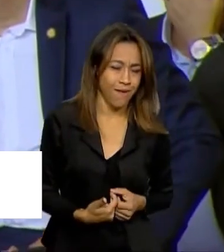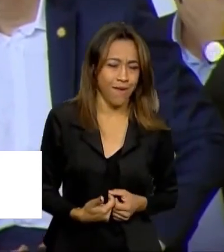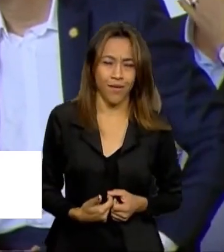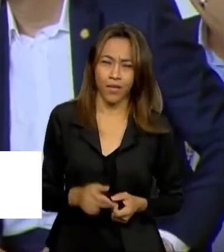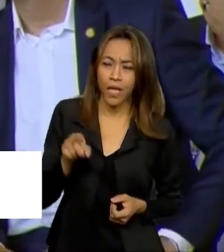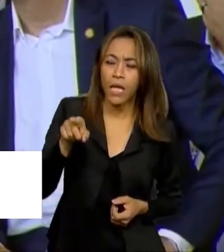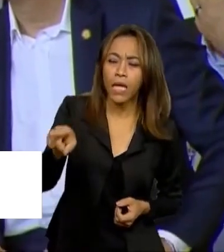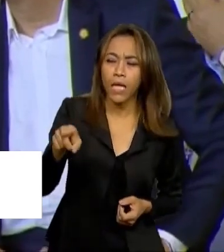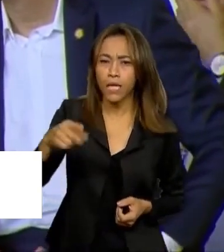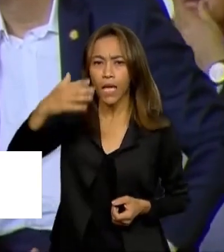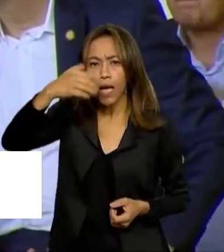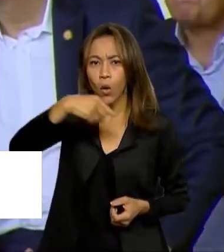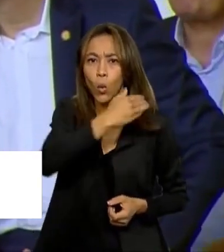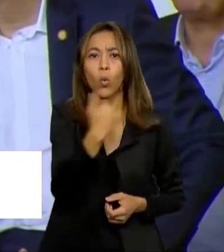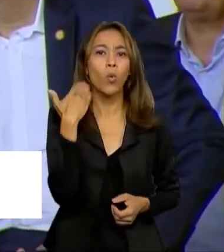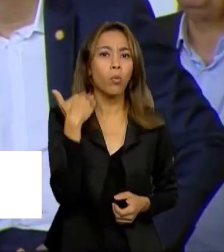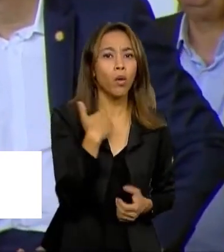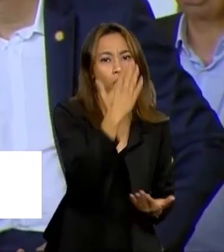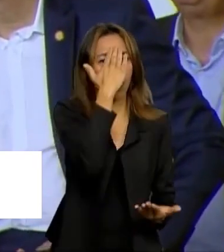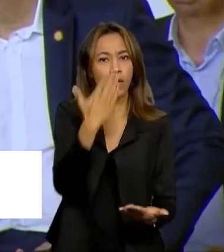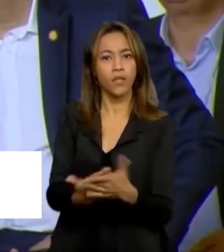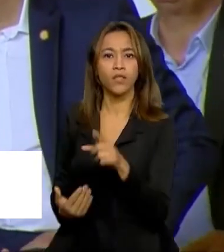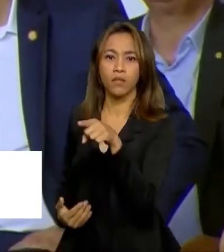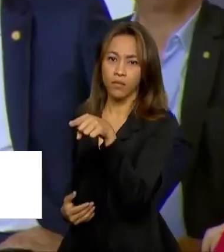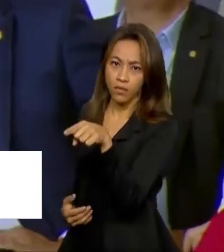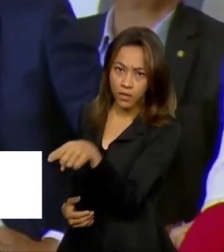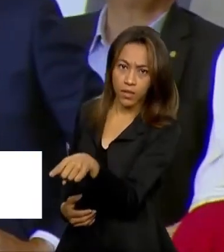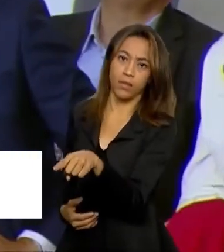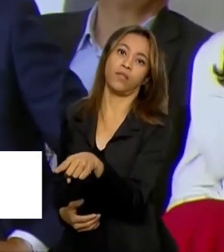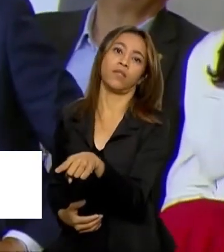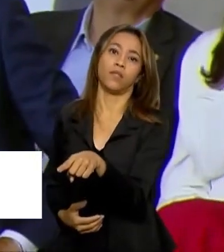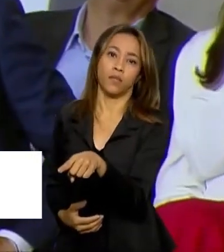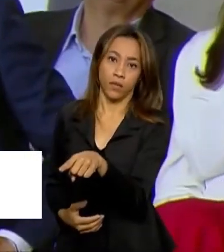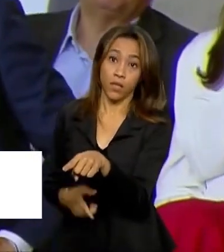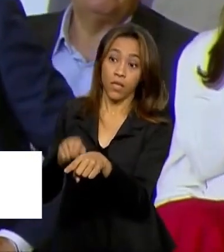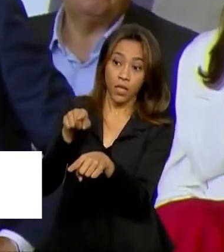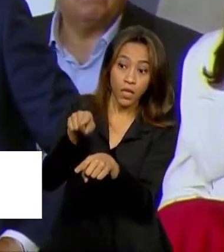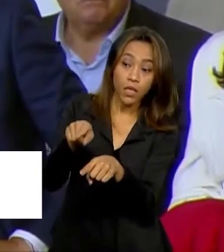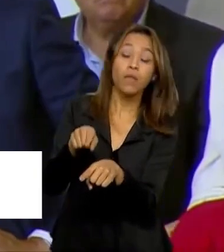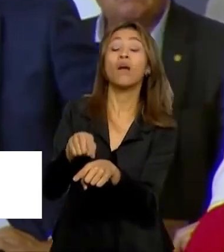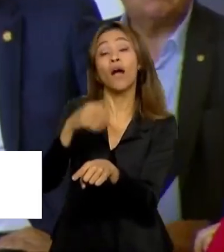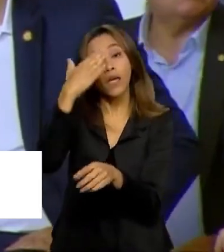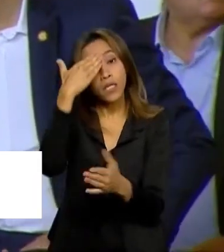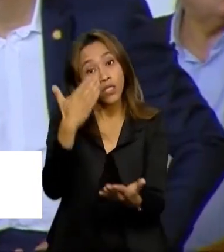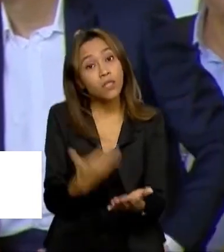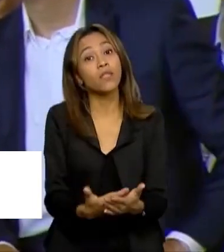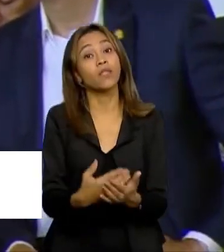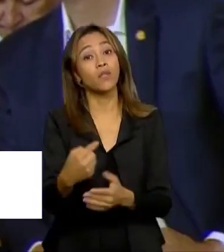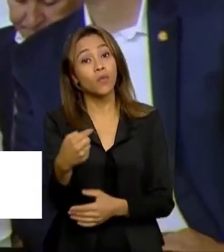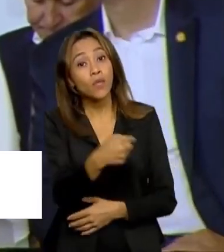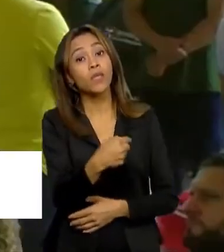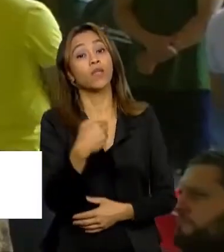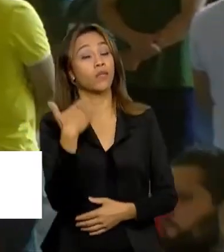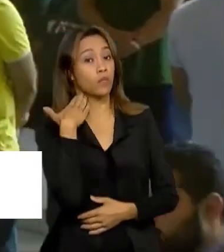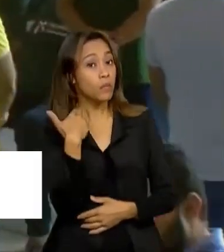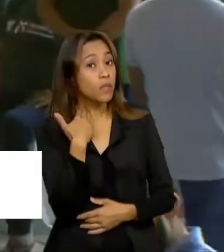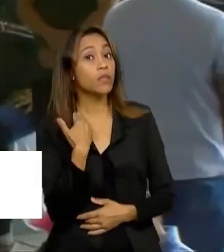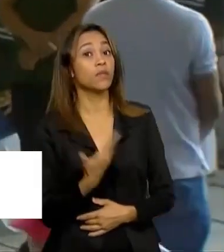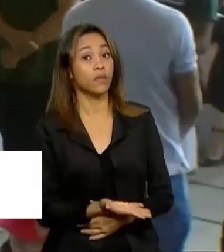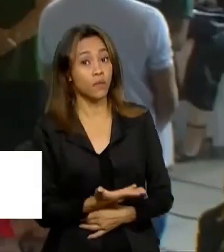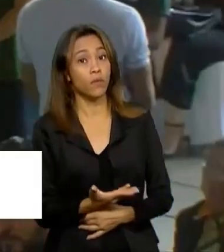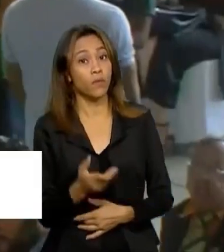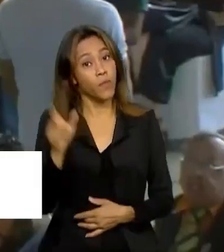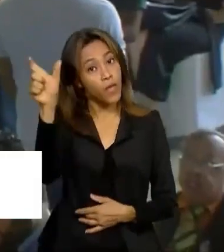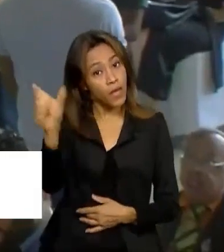está botando fé nele. Significa que ele está acreditando na instituição. Significa que ele está acreditando